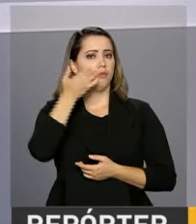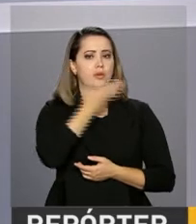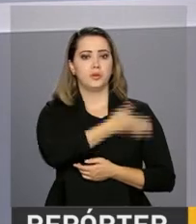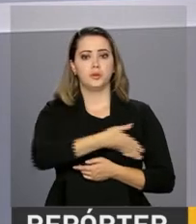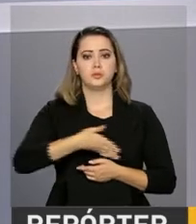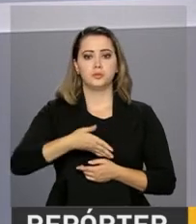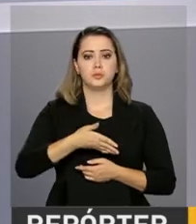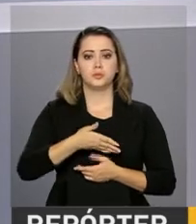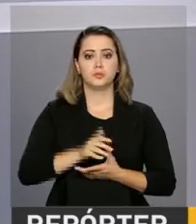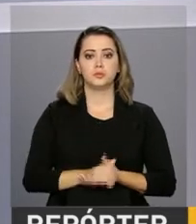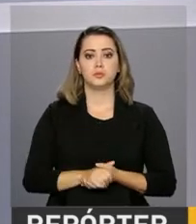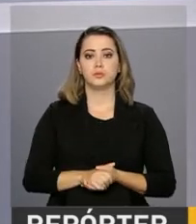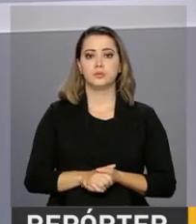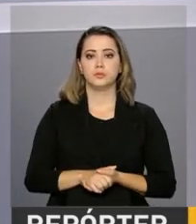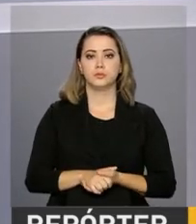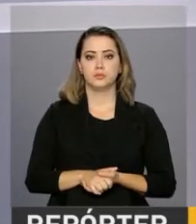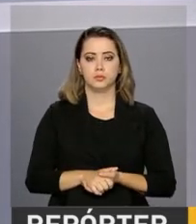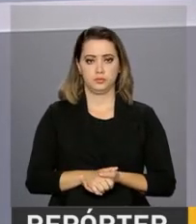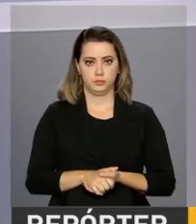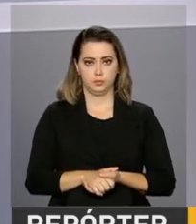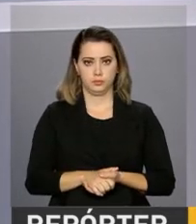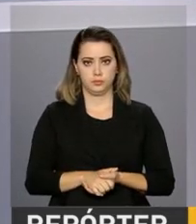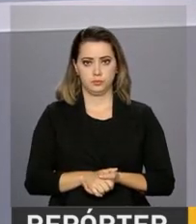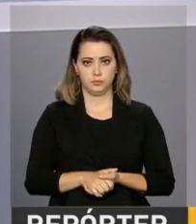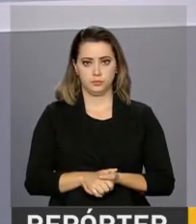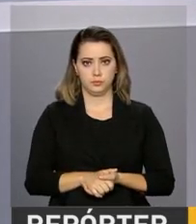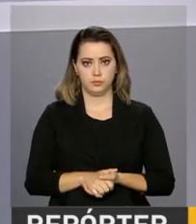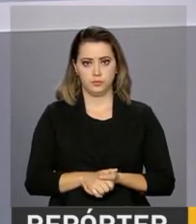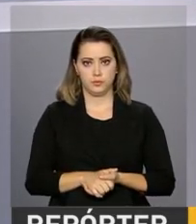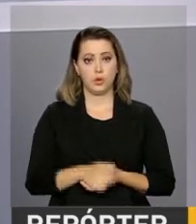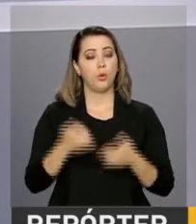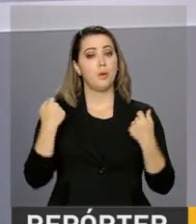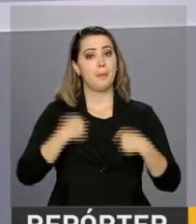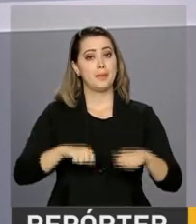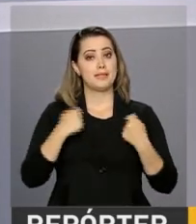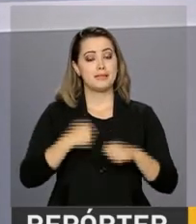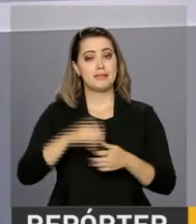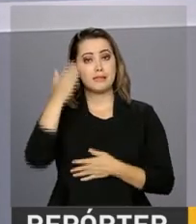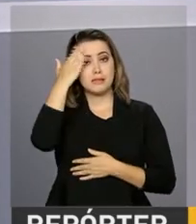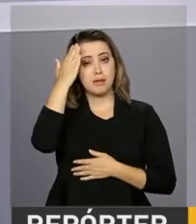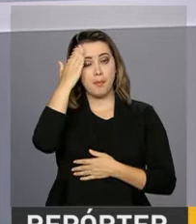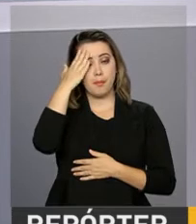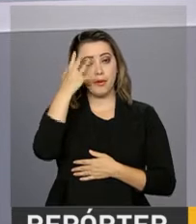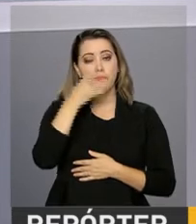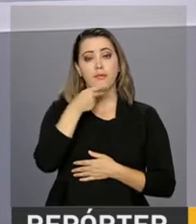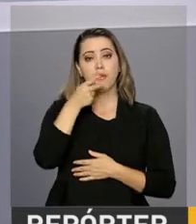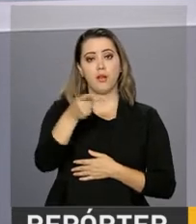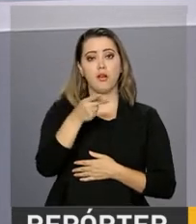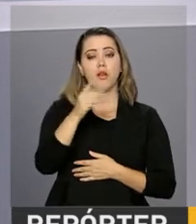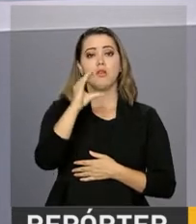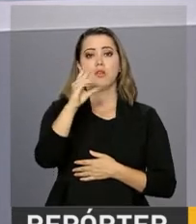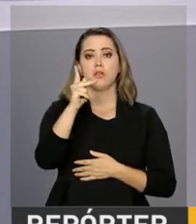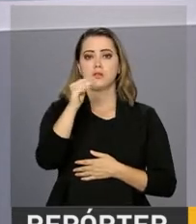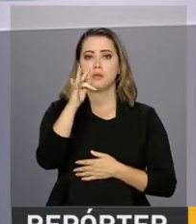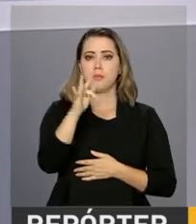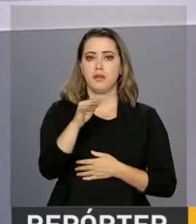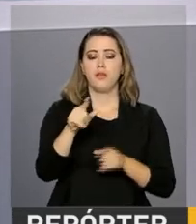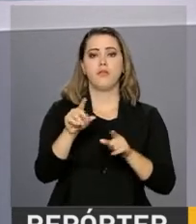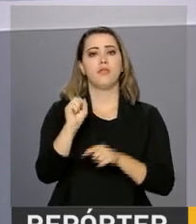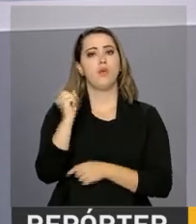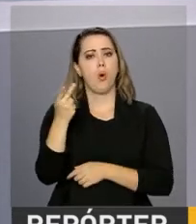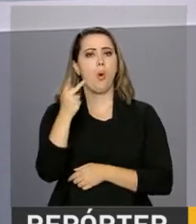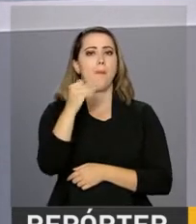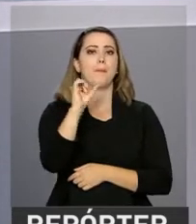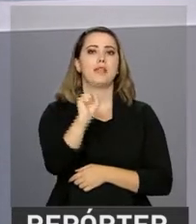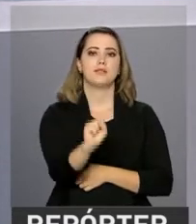0800 726 2017 o trabalhador deve informar seu número de cpf ou